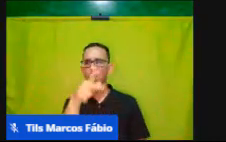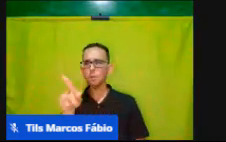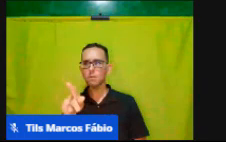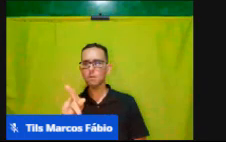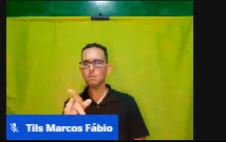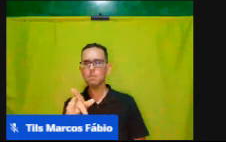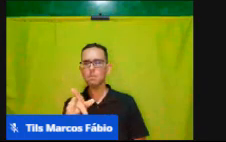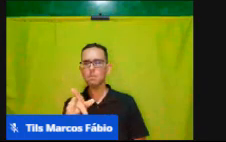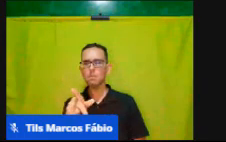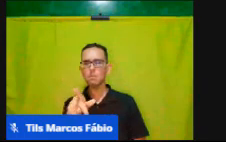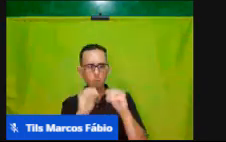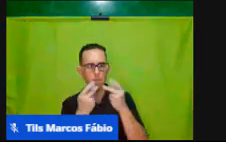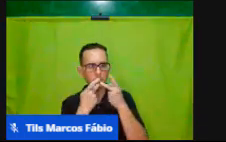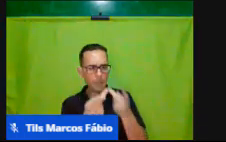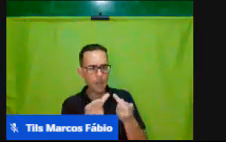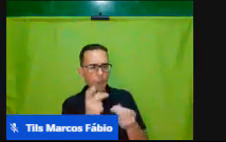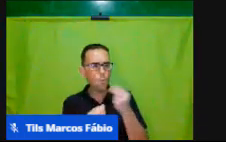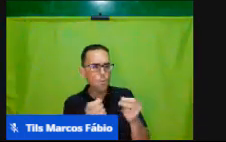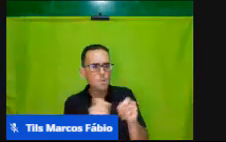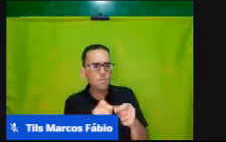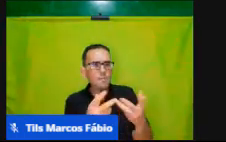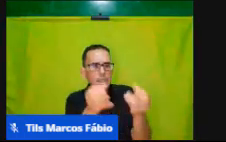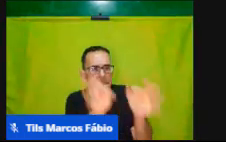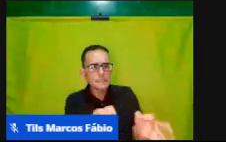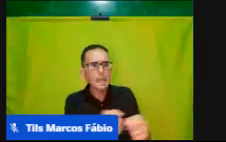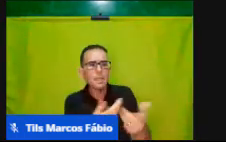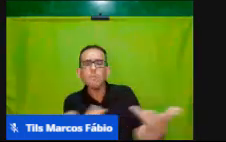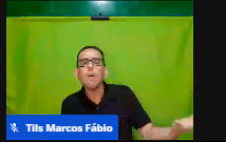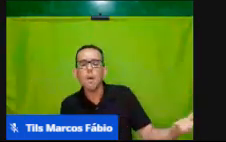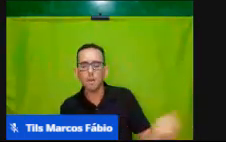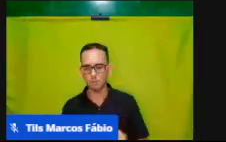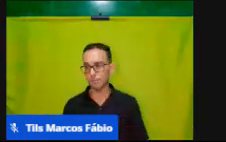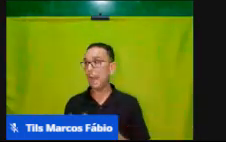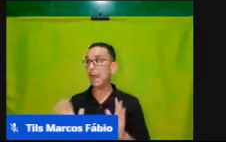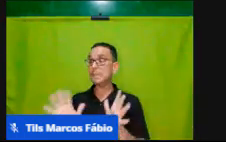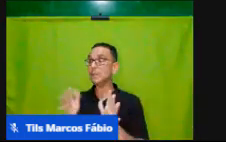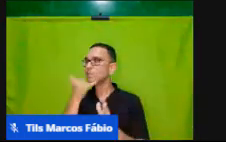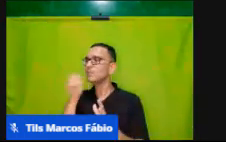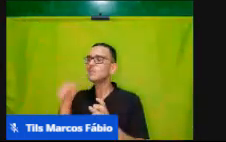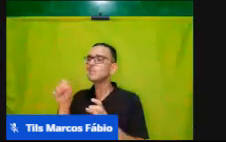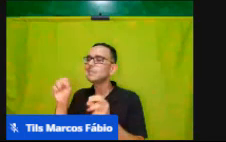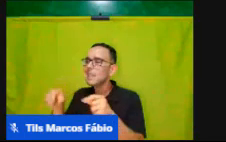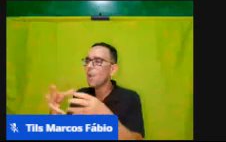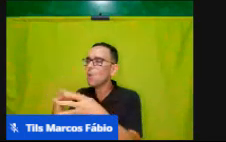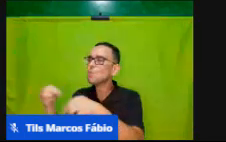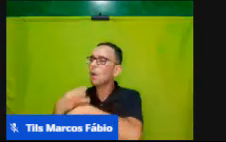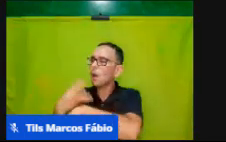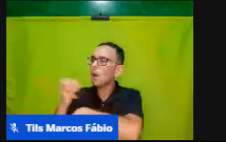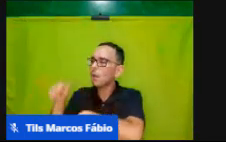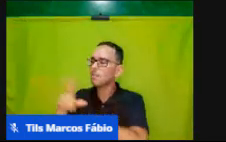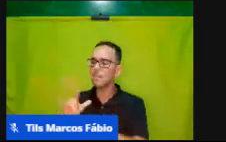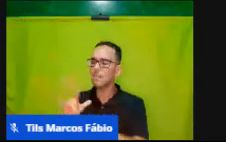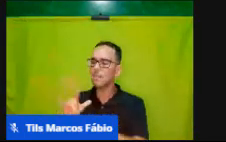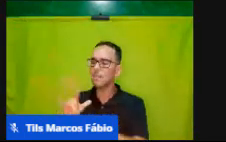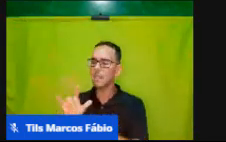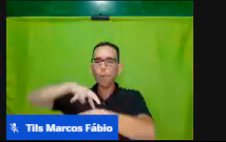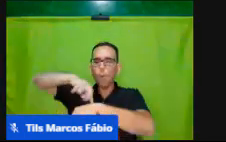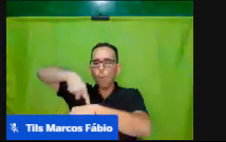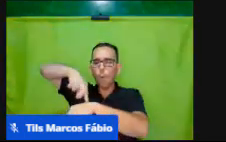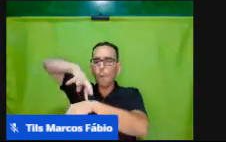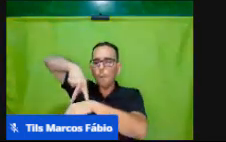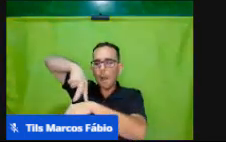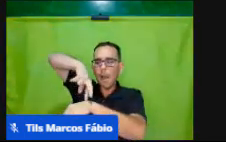Você pode explicar um pouco o que esse aluno conseguiu fazer, Elton, rapidinho, para gente? Sim, foi o compasso. O